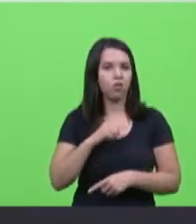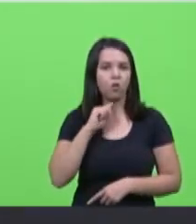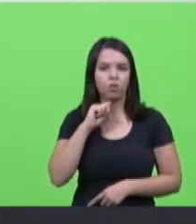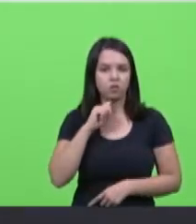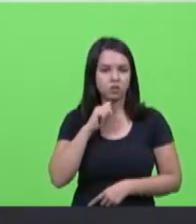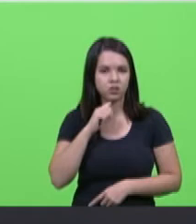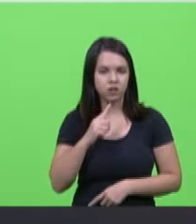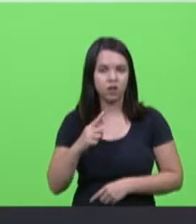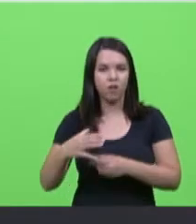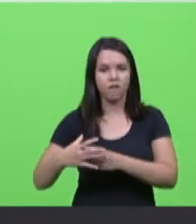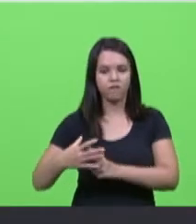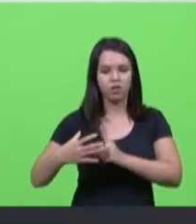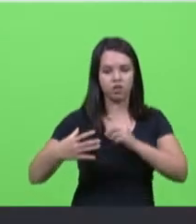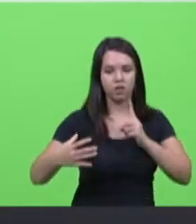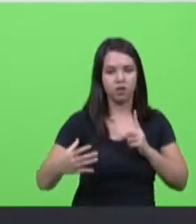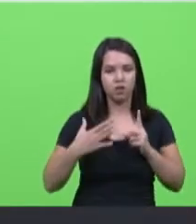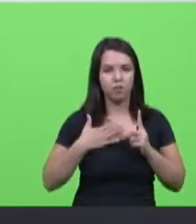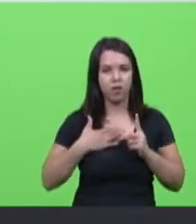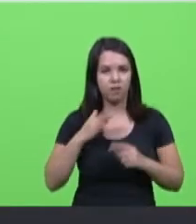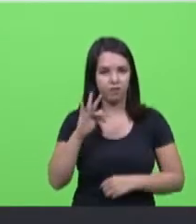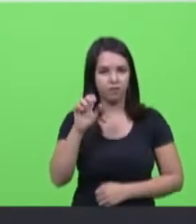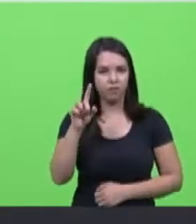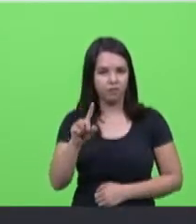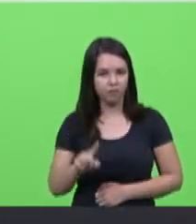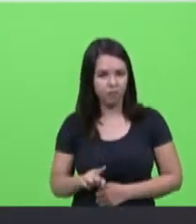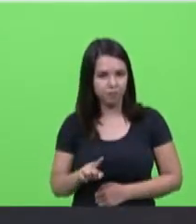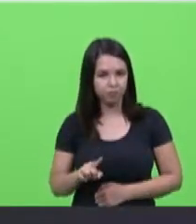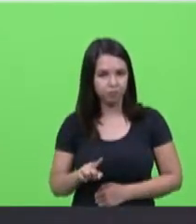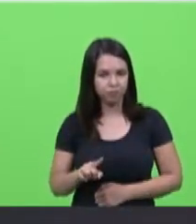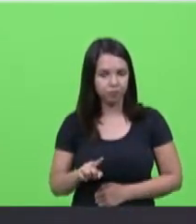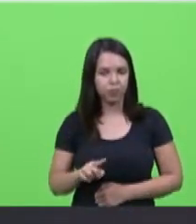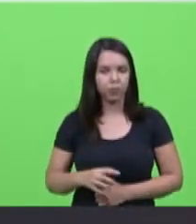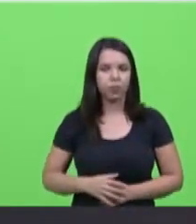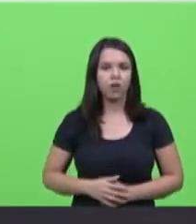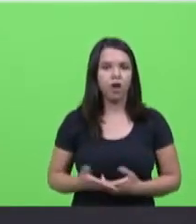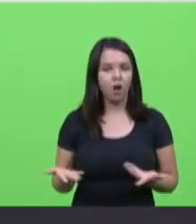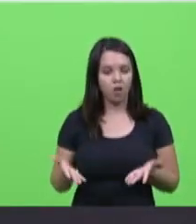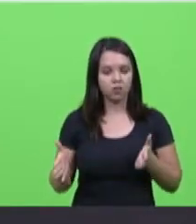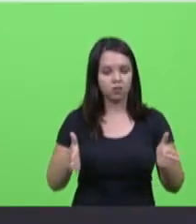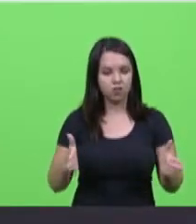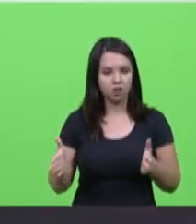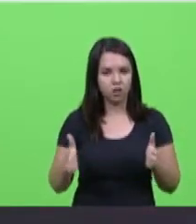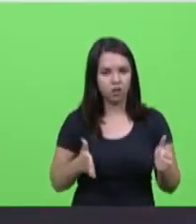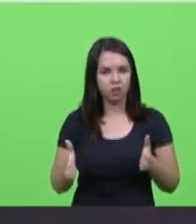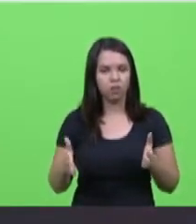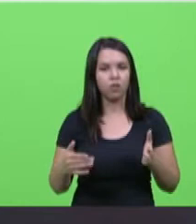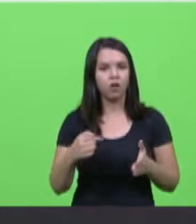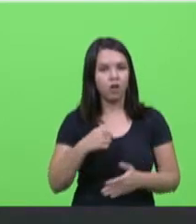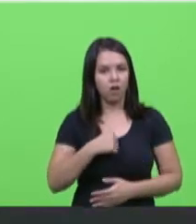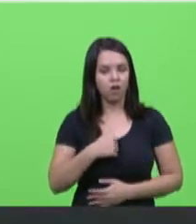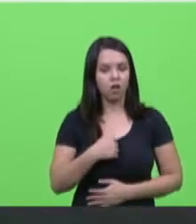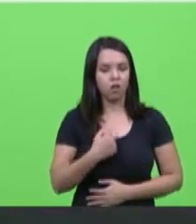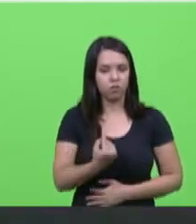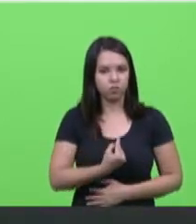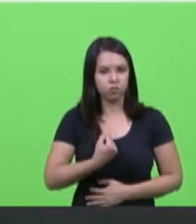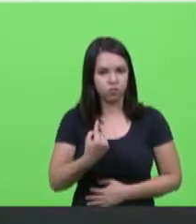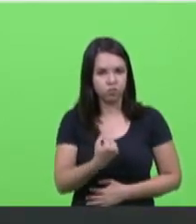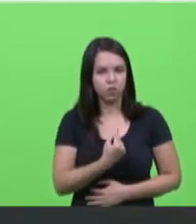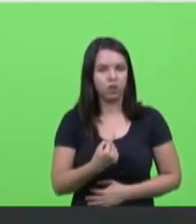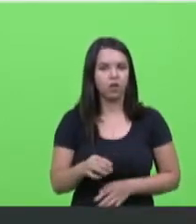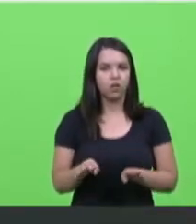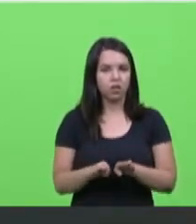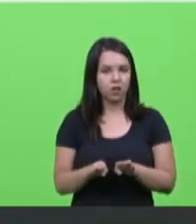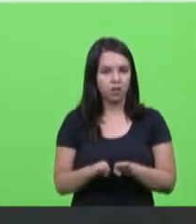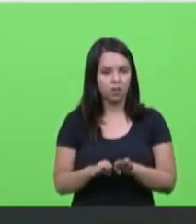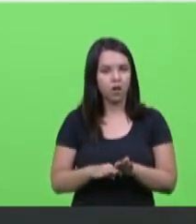que vivemos mais que tudo, eu tenho procurado, né, tanto individualmente quanto eventualmente,